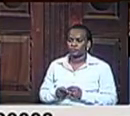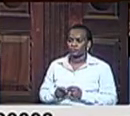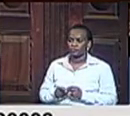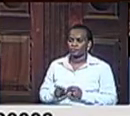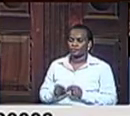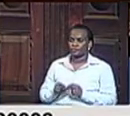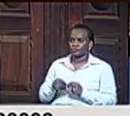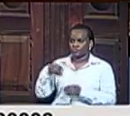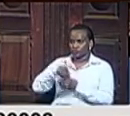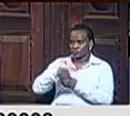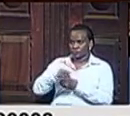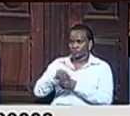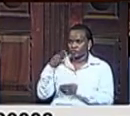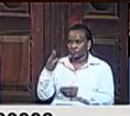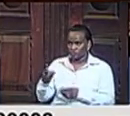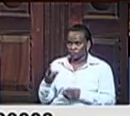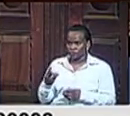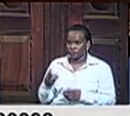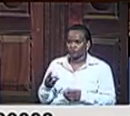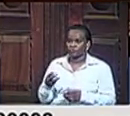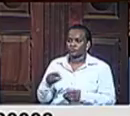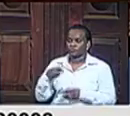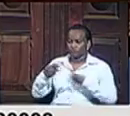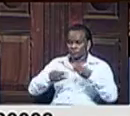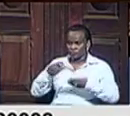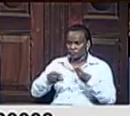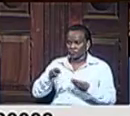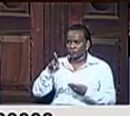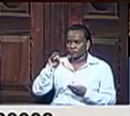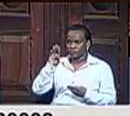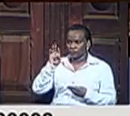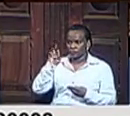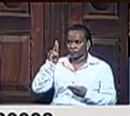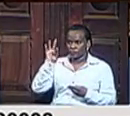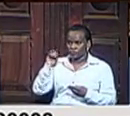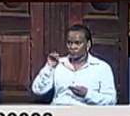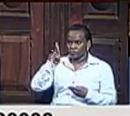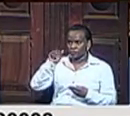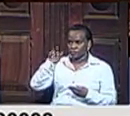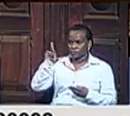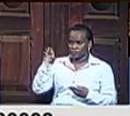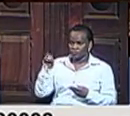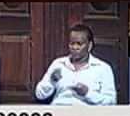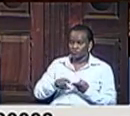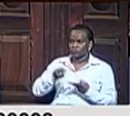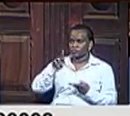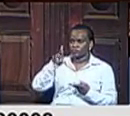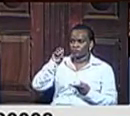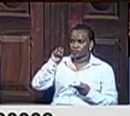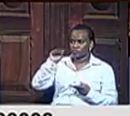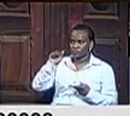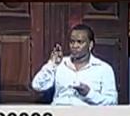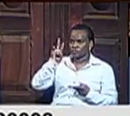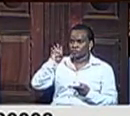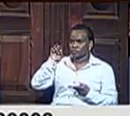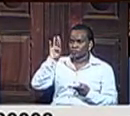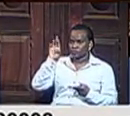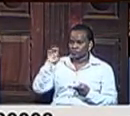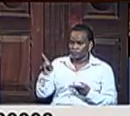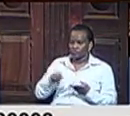por 3 votos dos ministros Luiz Roberto Barroso, Rosa Weber e Edson